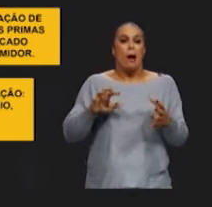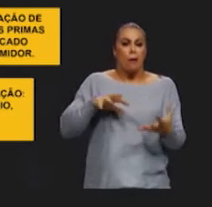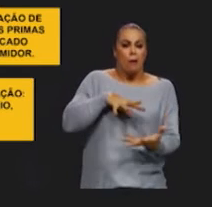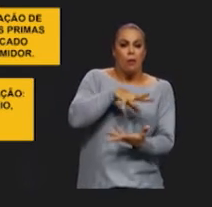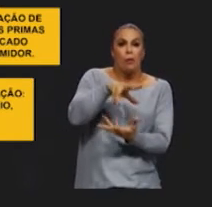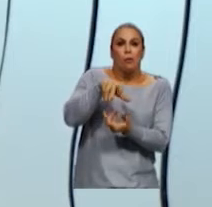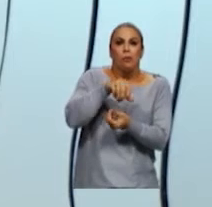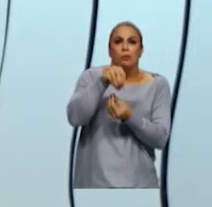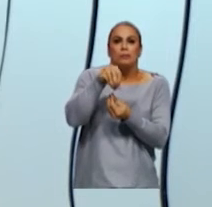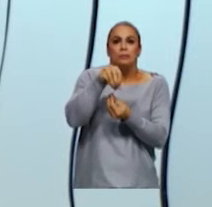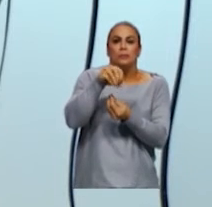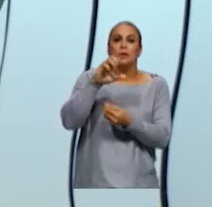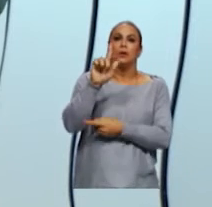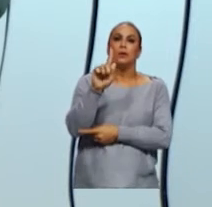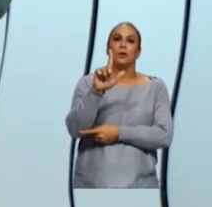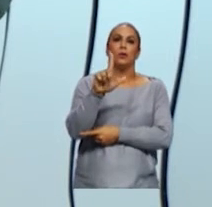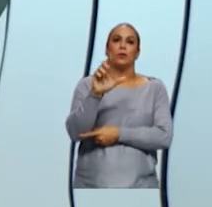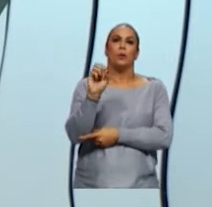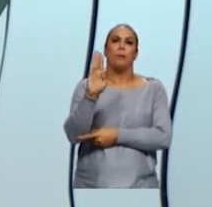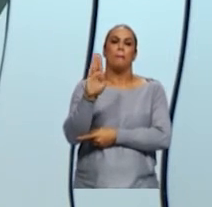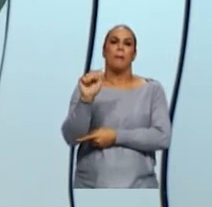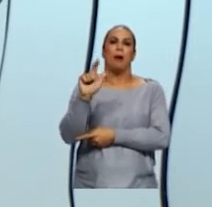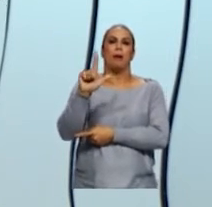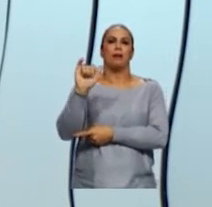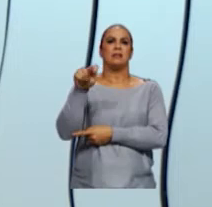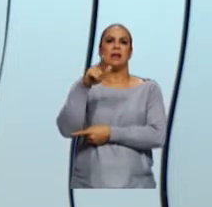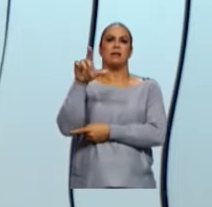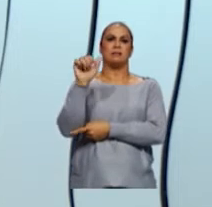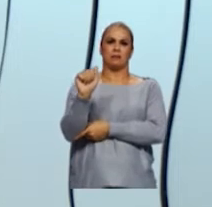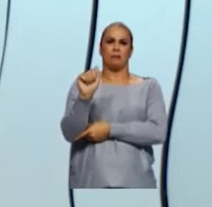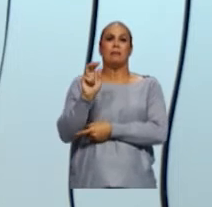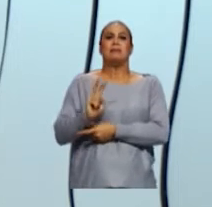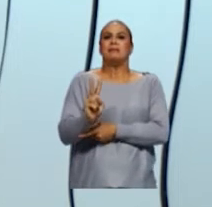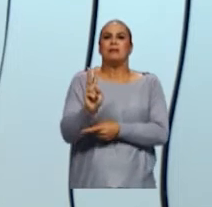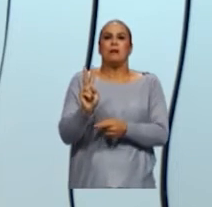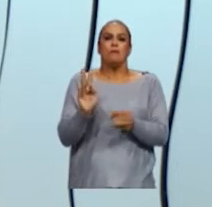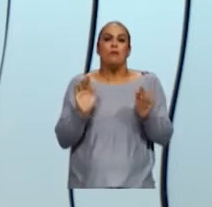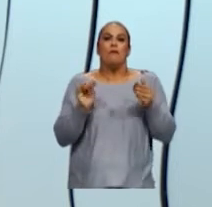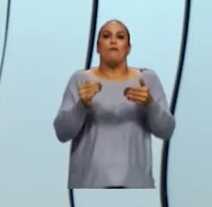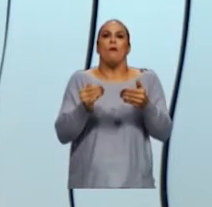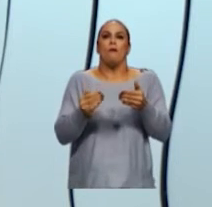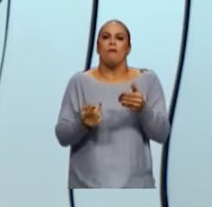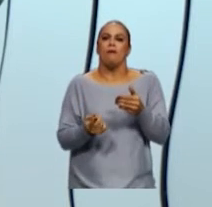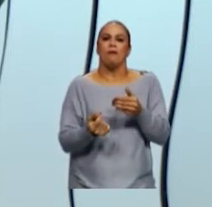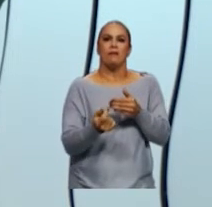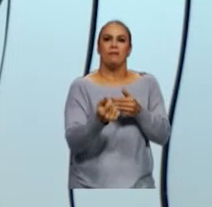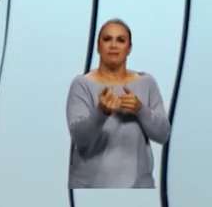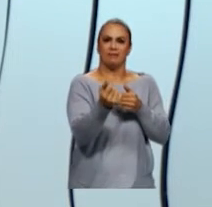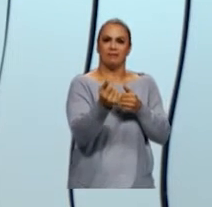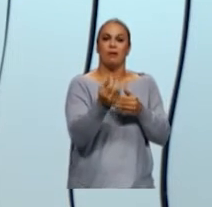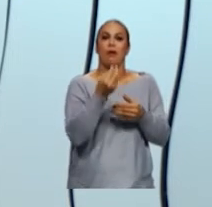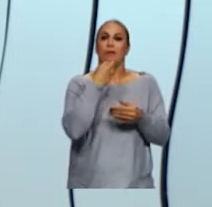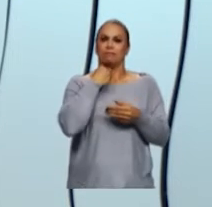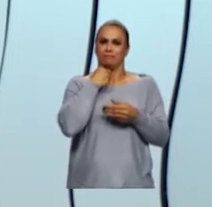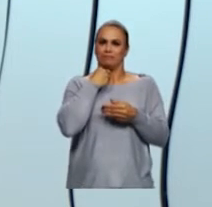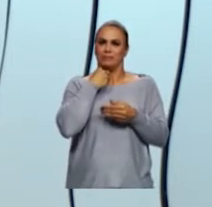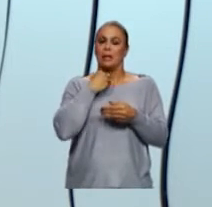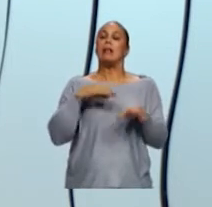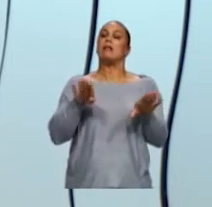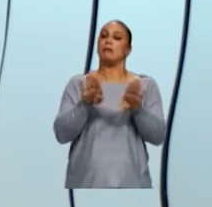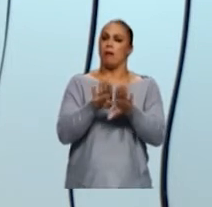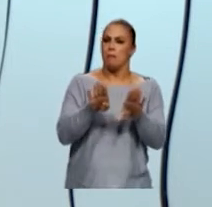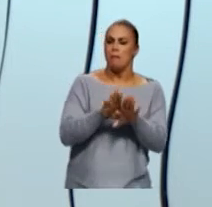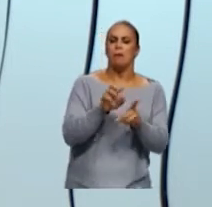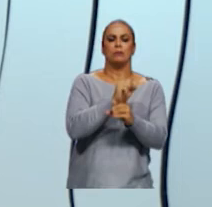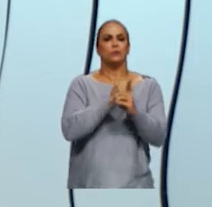econômica. Por mais que hoje o seu reflexo seja na nossa vida social, seja cultural, né?